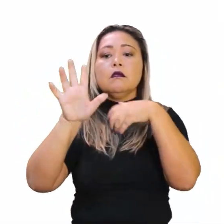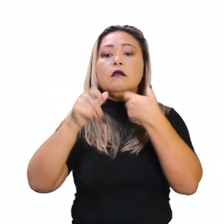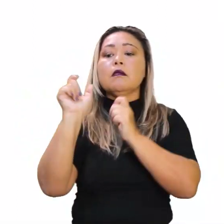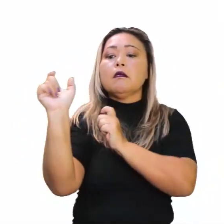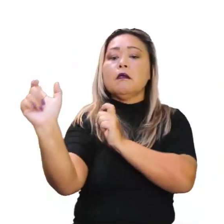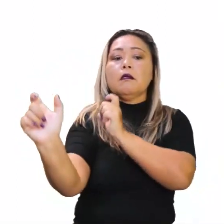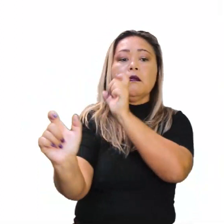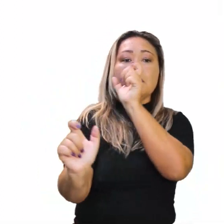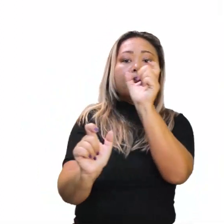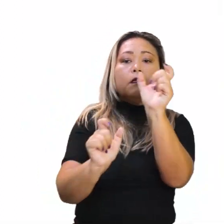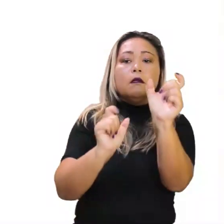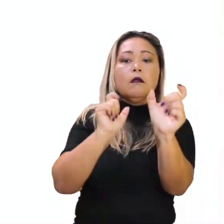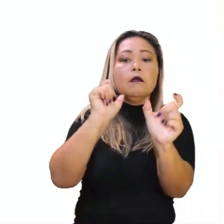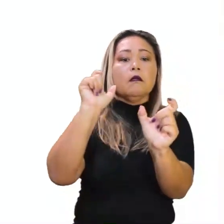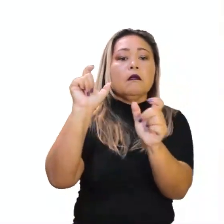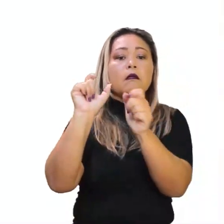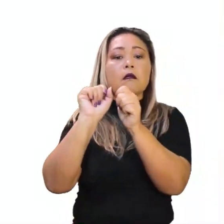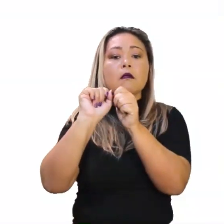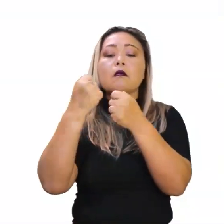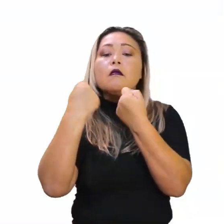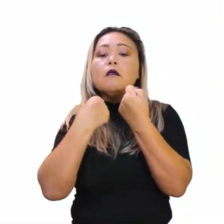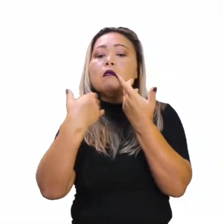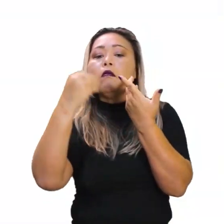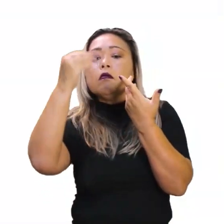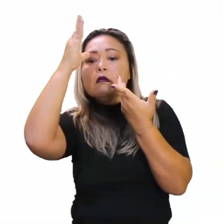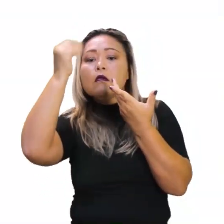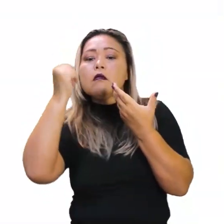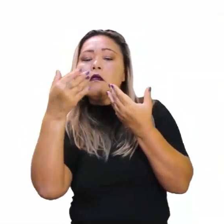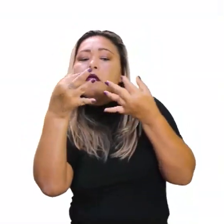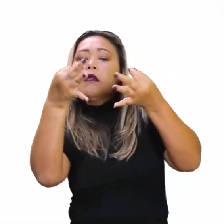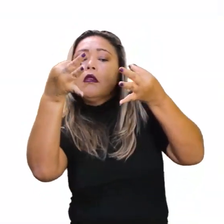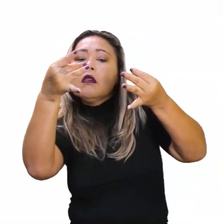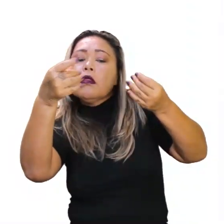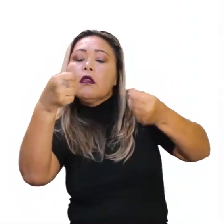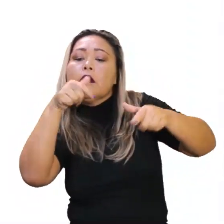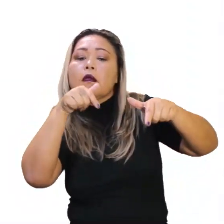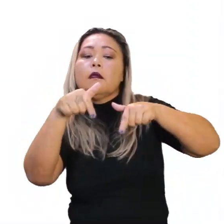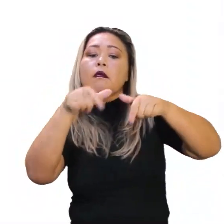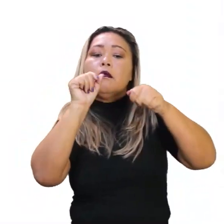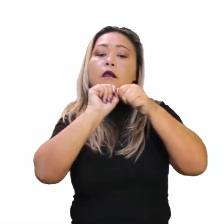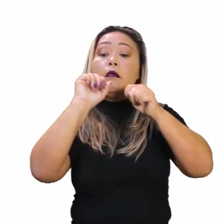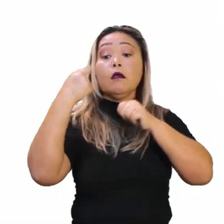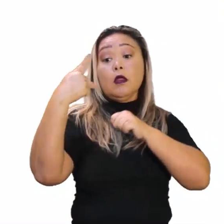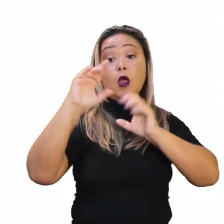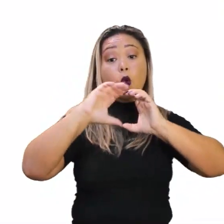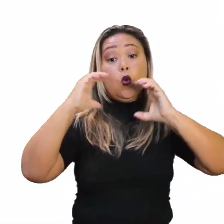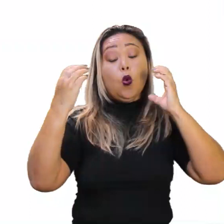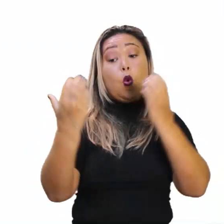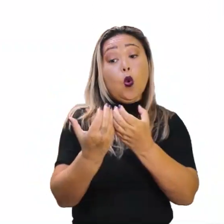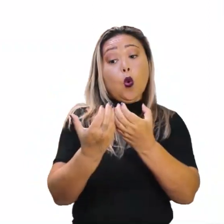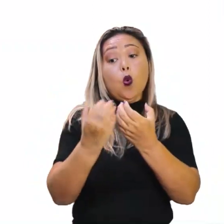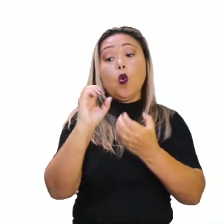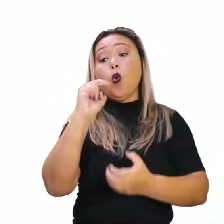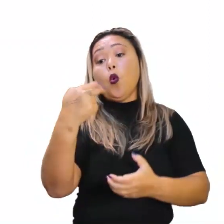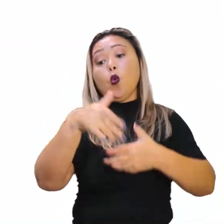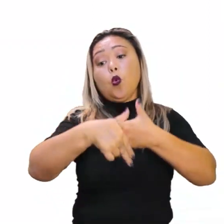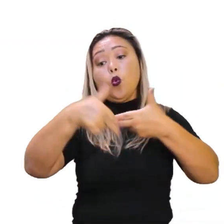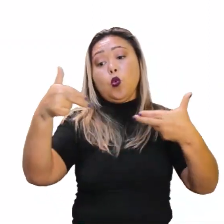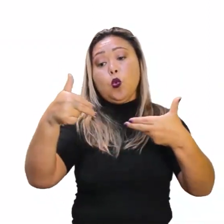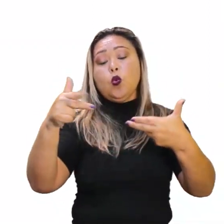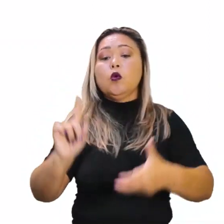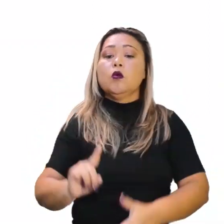suas palavras, comente o conhecimento sobre os detalhes de algum trabalho feito em sua comunidade ou